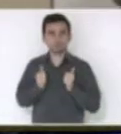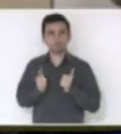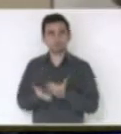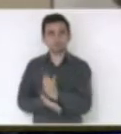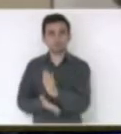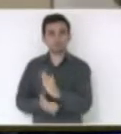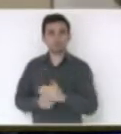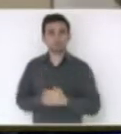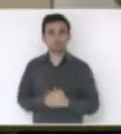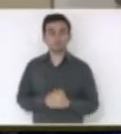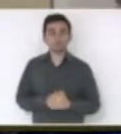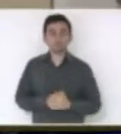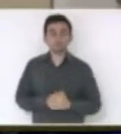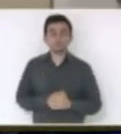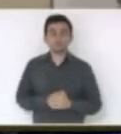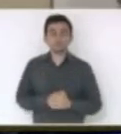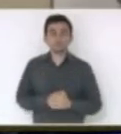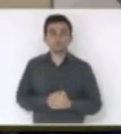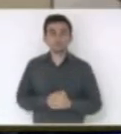aprovado.